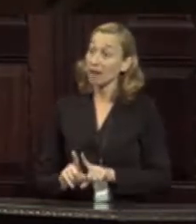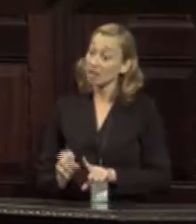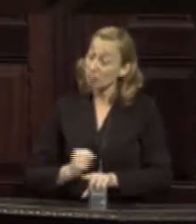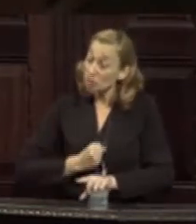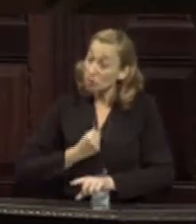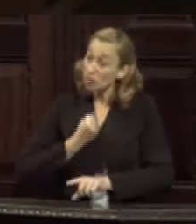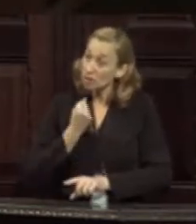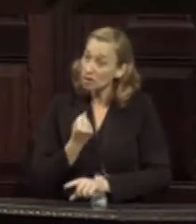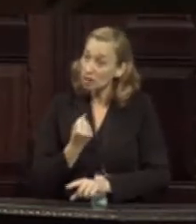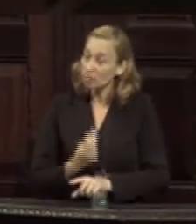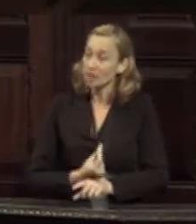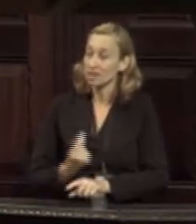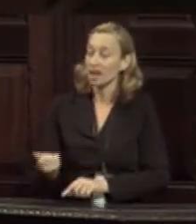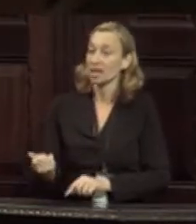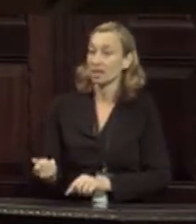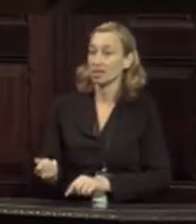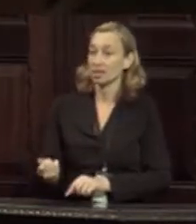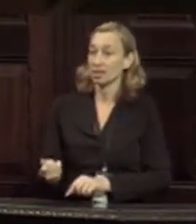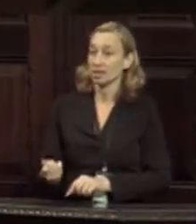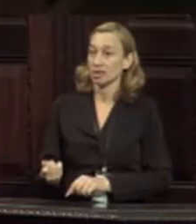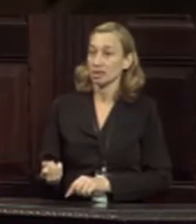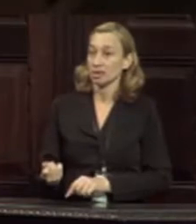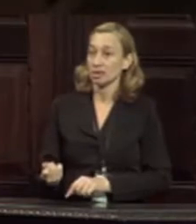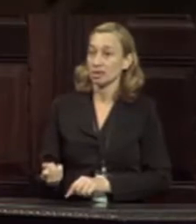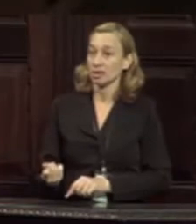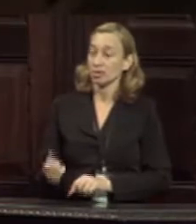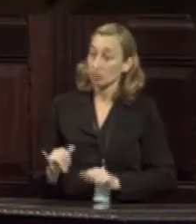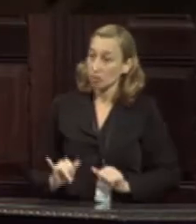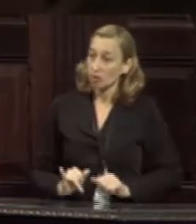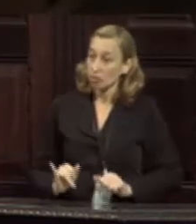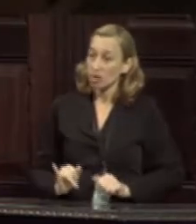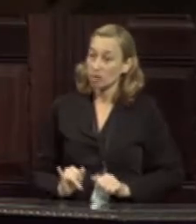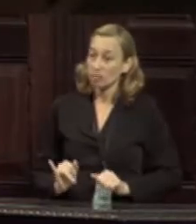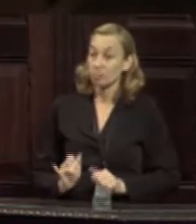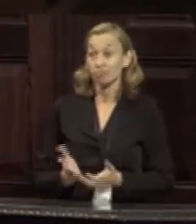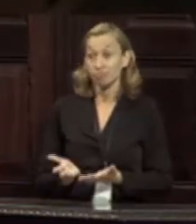Então, queremos também que esse ressarcimento venha,